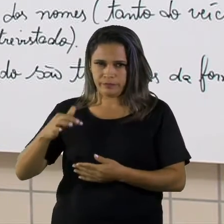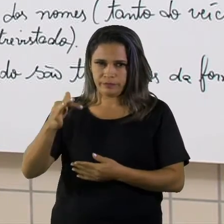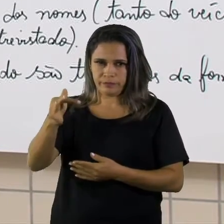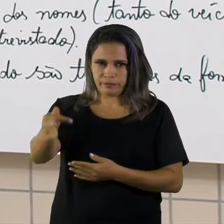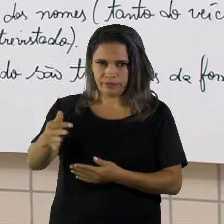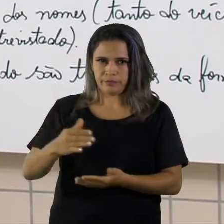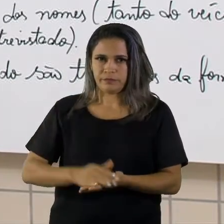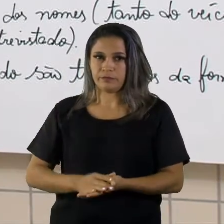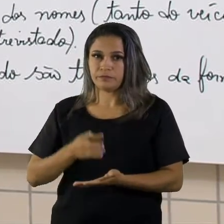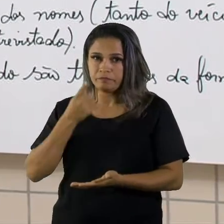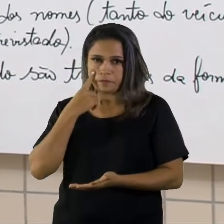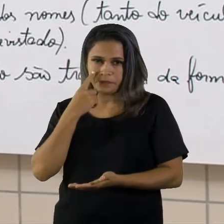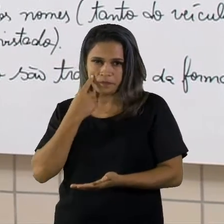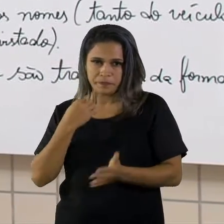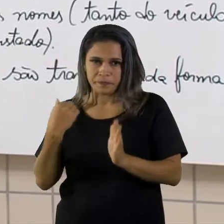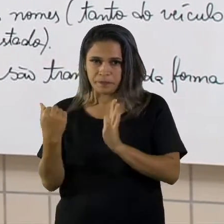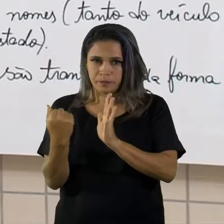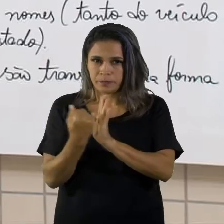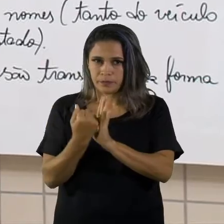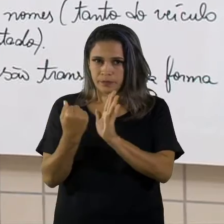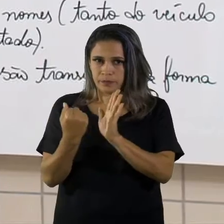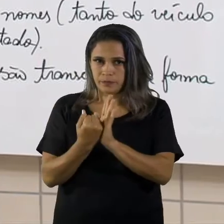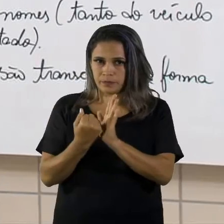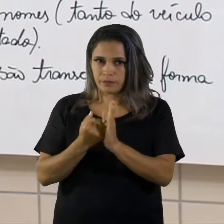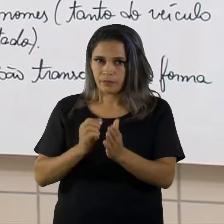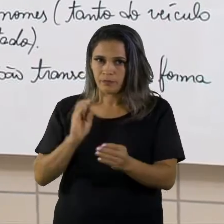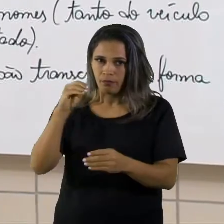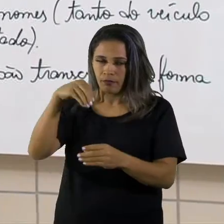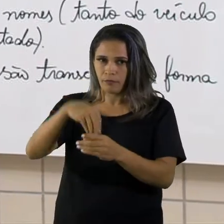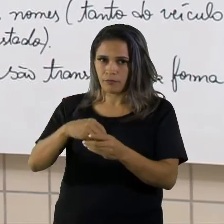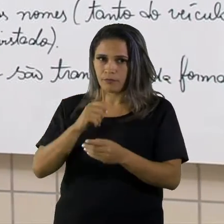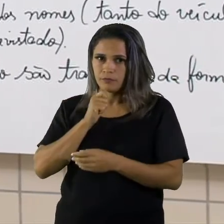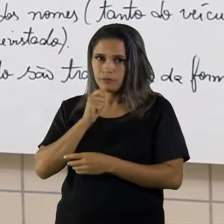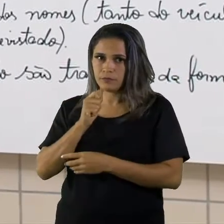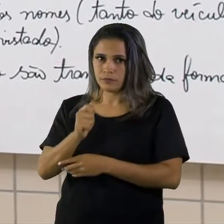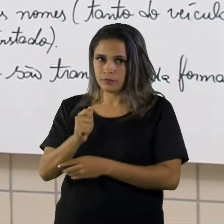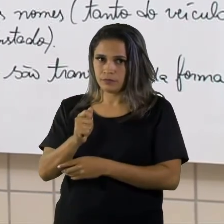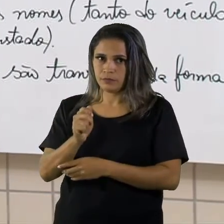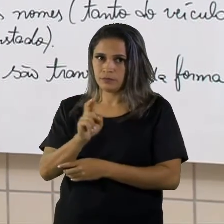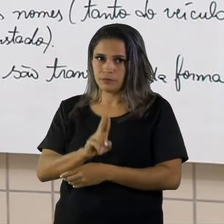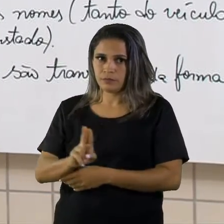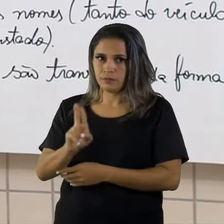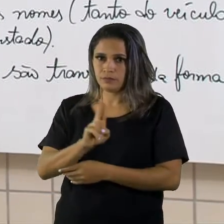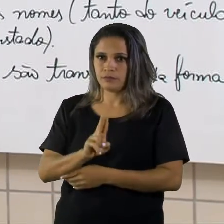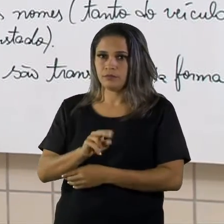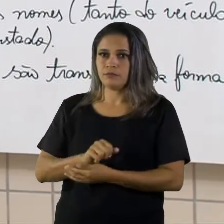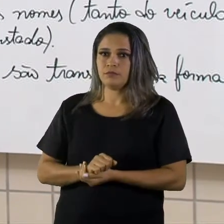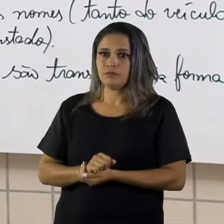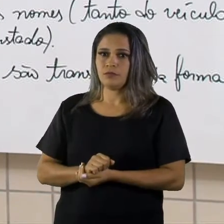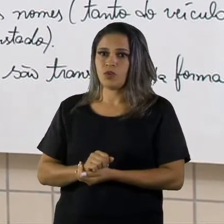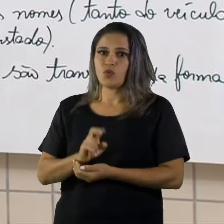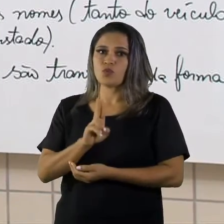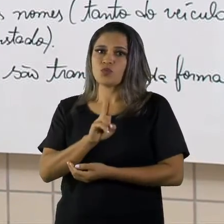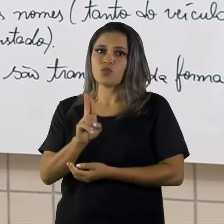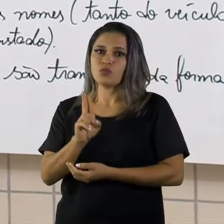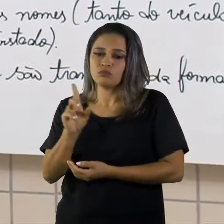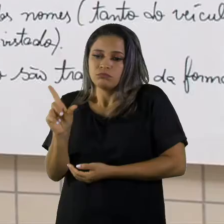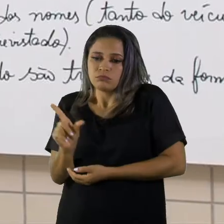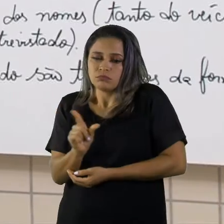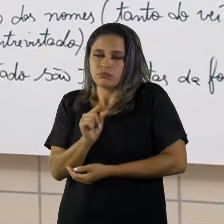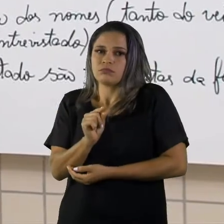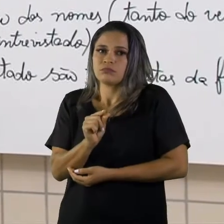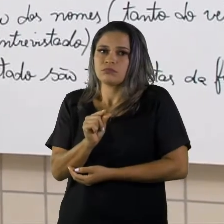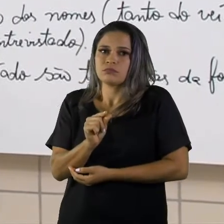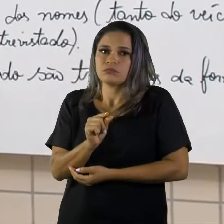vocês vão perceber essas marcas dentro da entrevista, que é usado muito o quê? A abreviação dos nomes, tanto